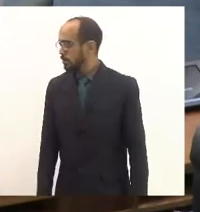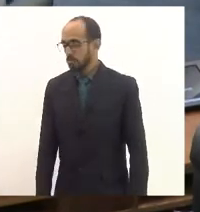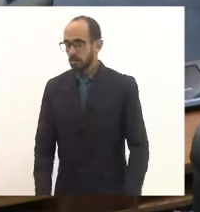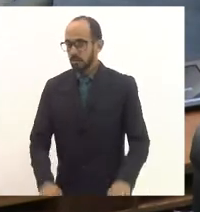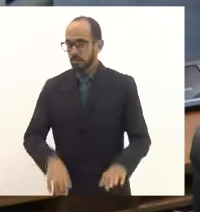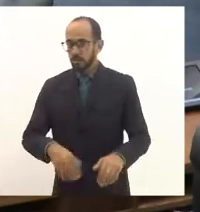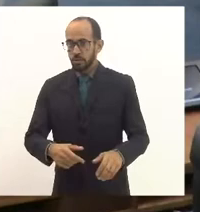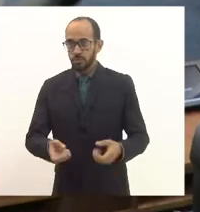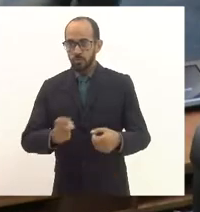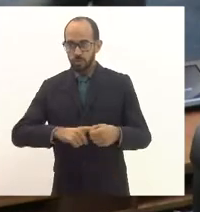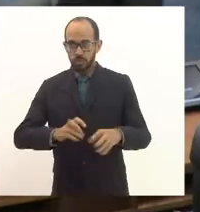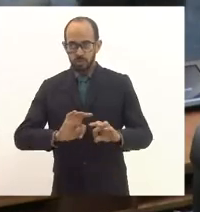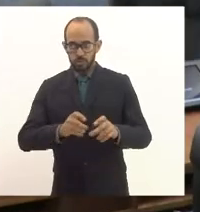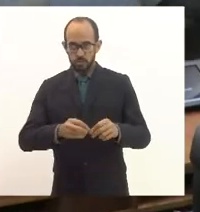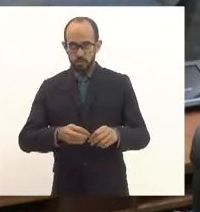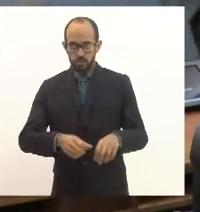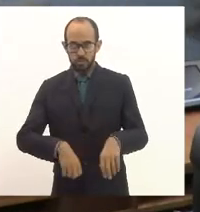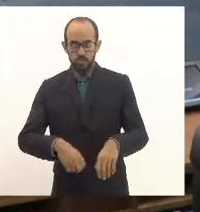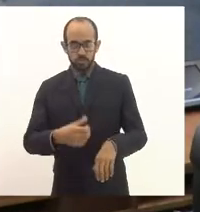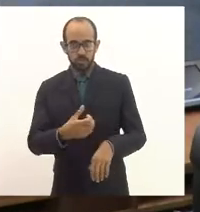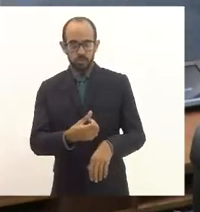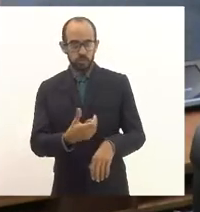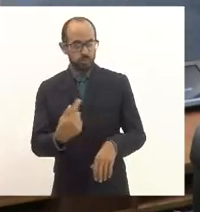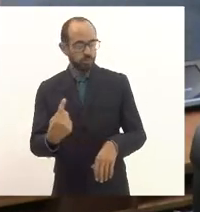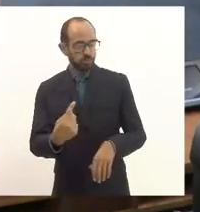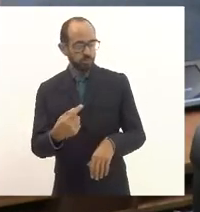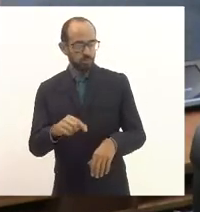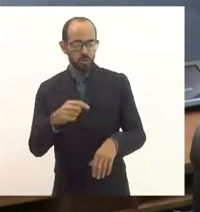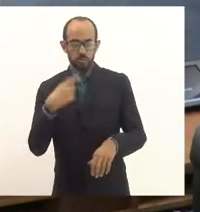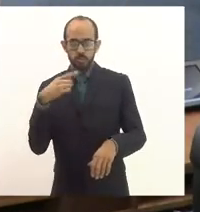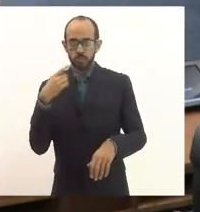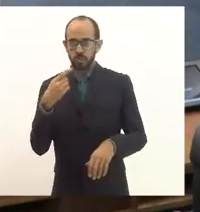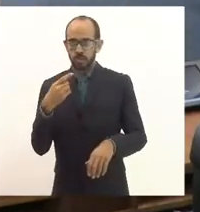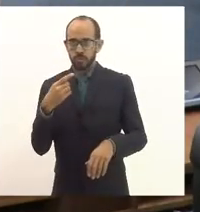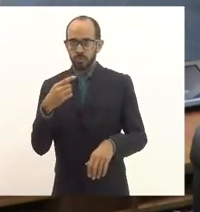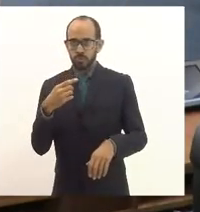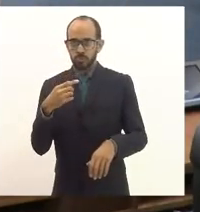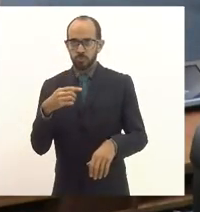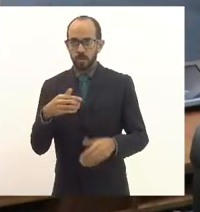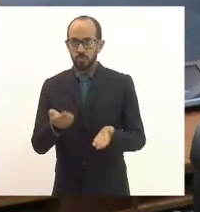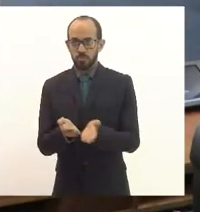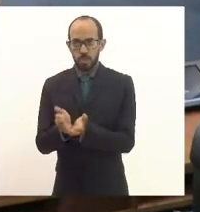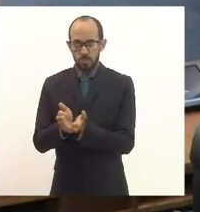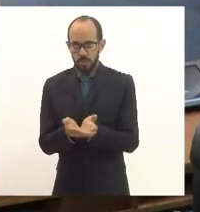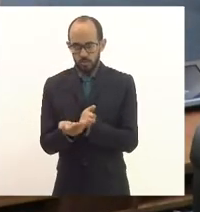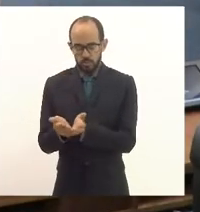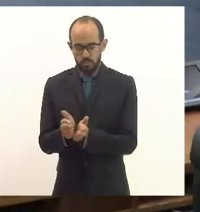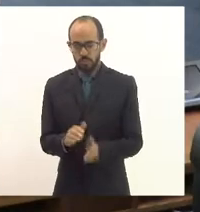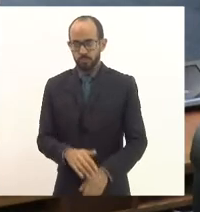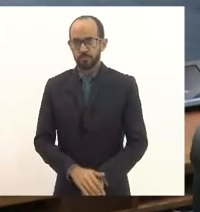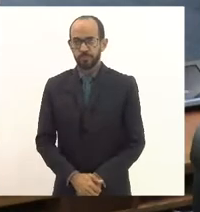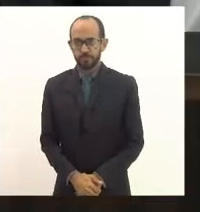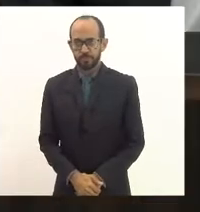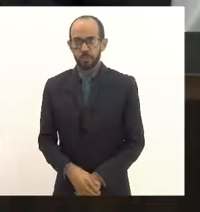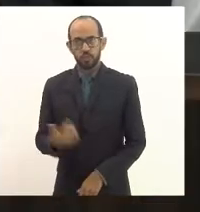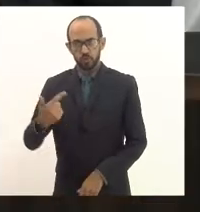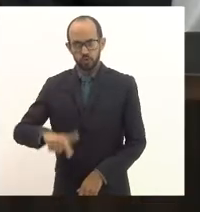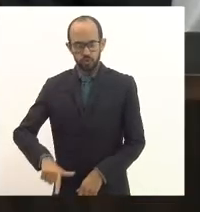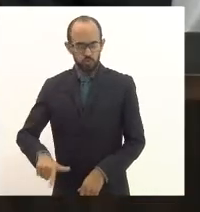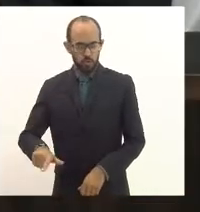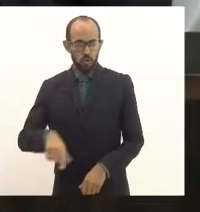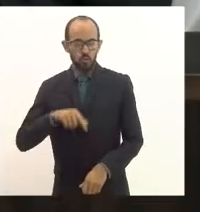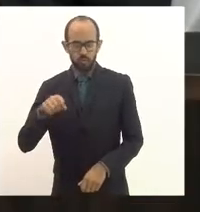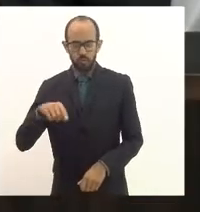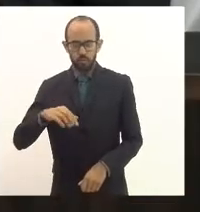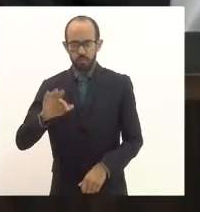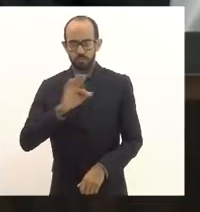novo. 71º deputado estava... Vamos lá, deputado Bebeto. Vamos de novo colher aqui,